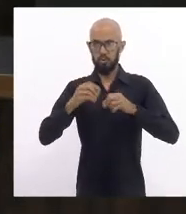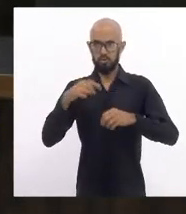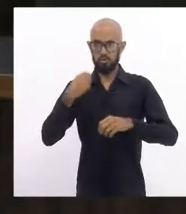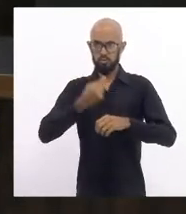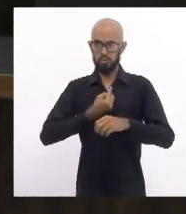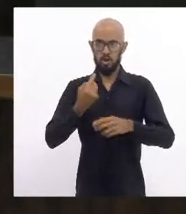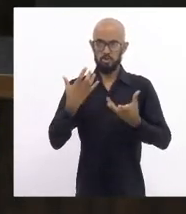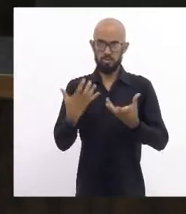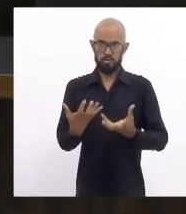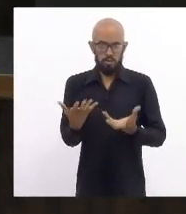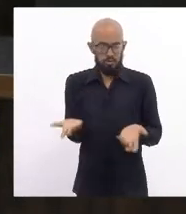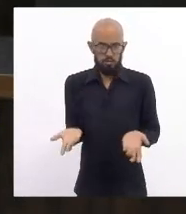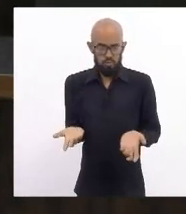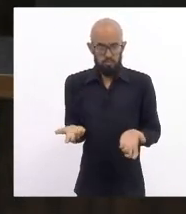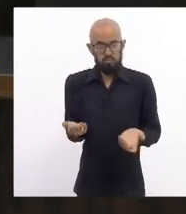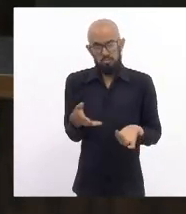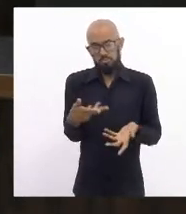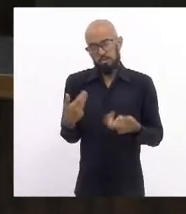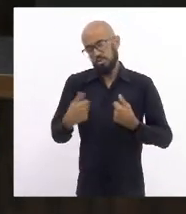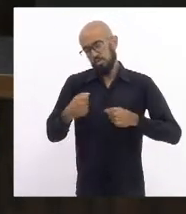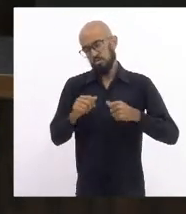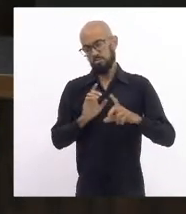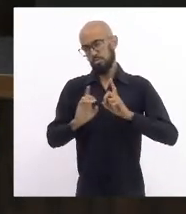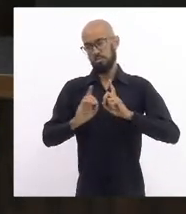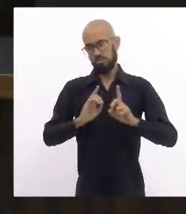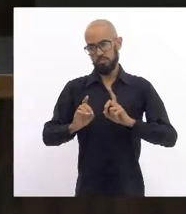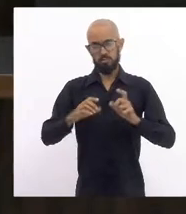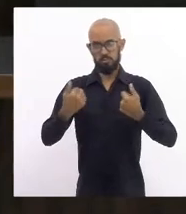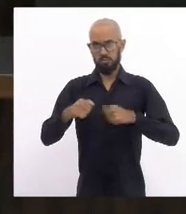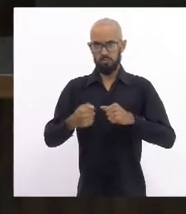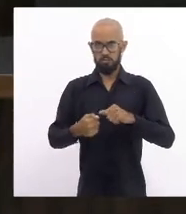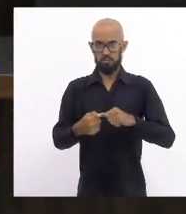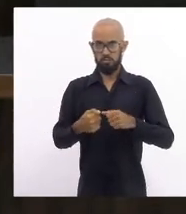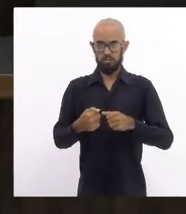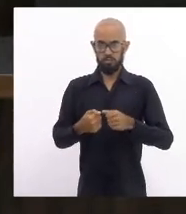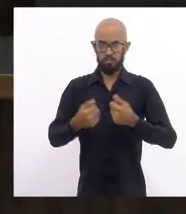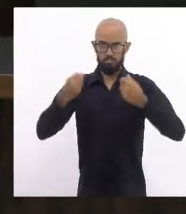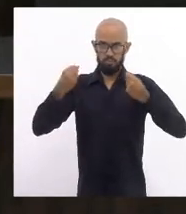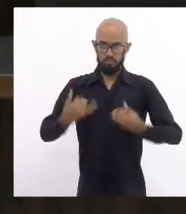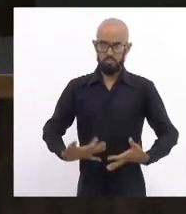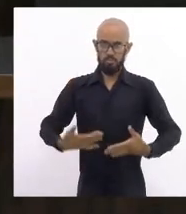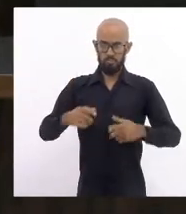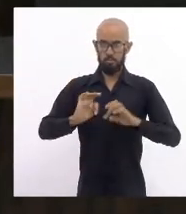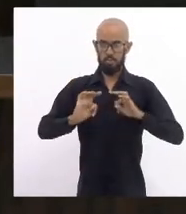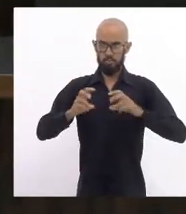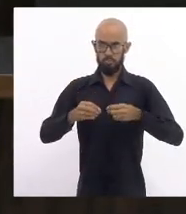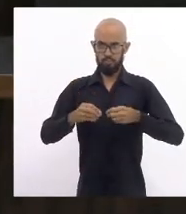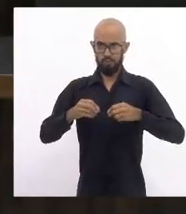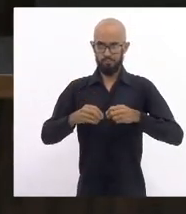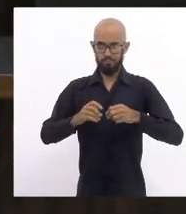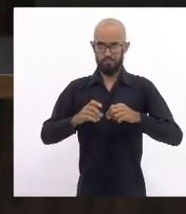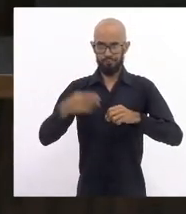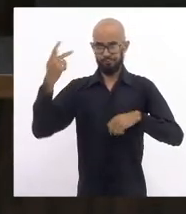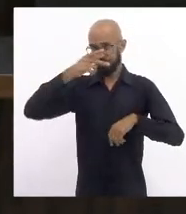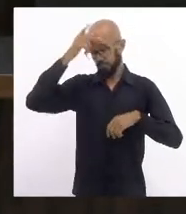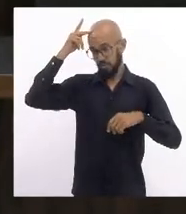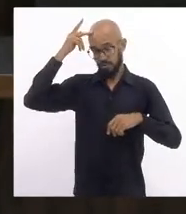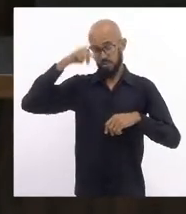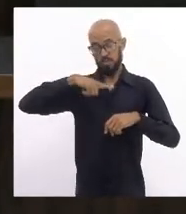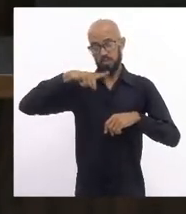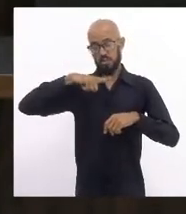merece debate e merece direito amplo dessa exposição para que as pessoas e os outros deputados que têm